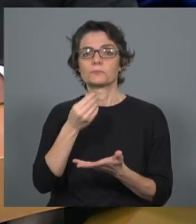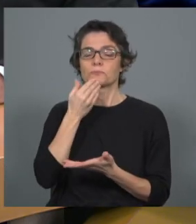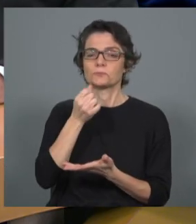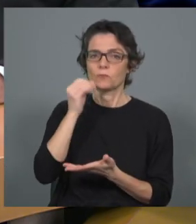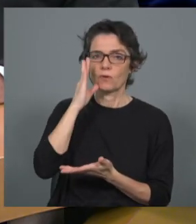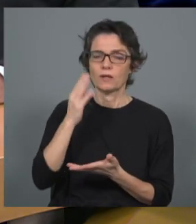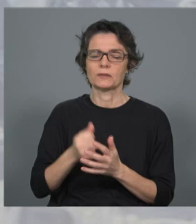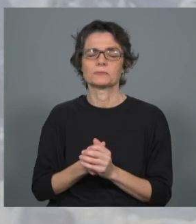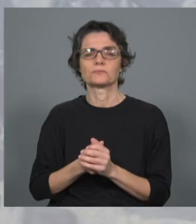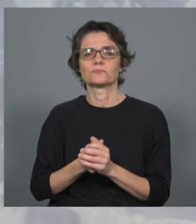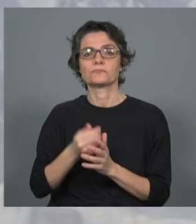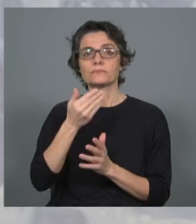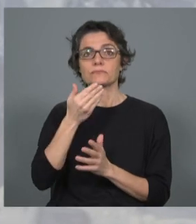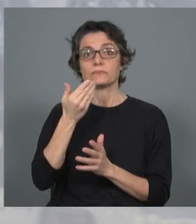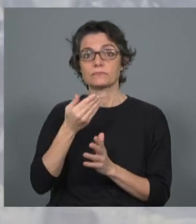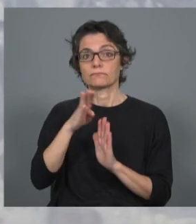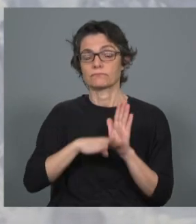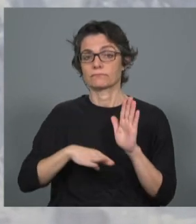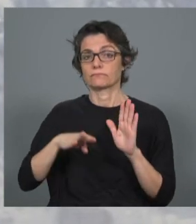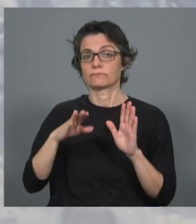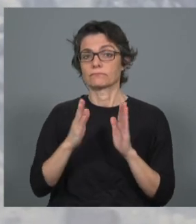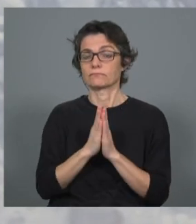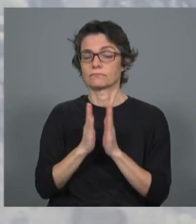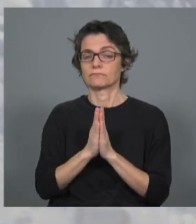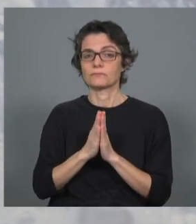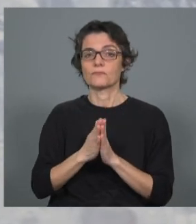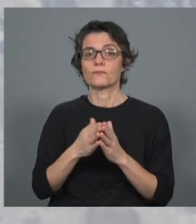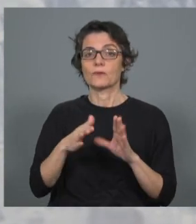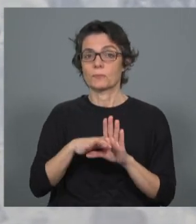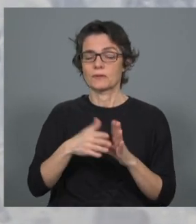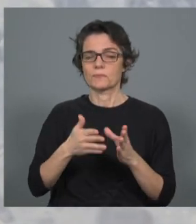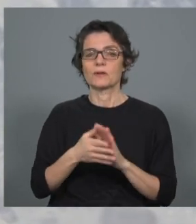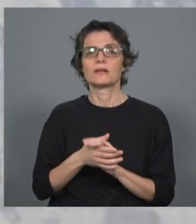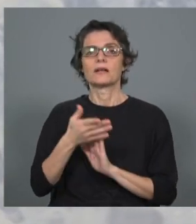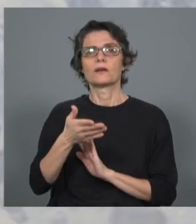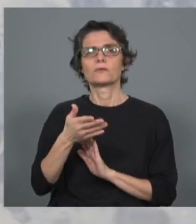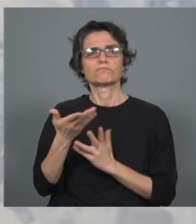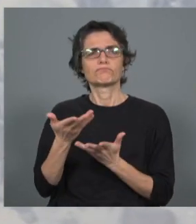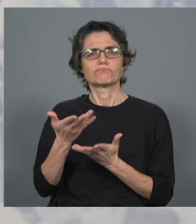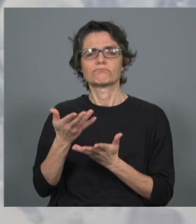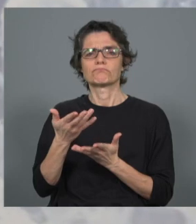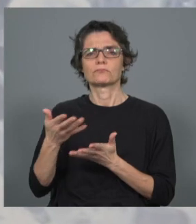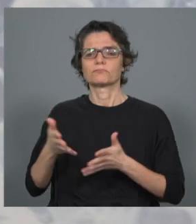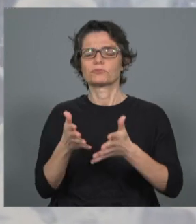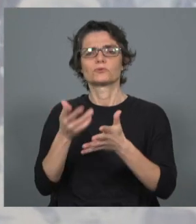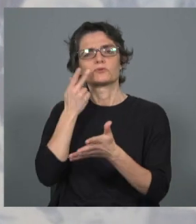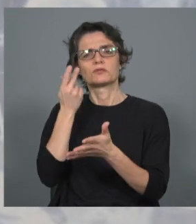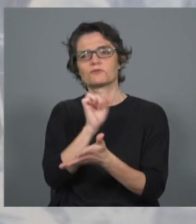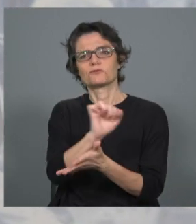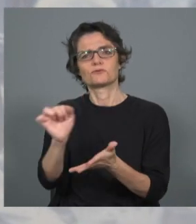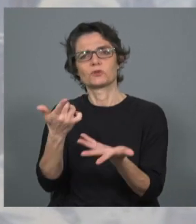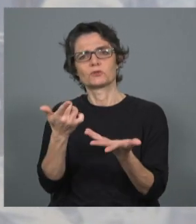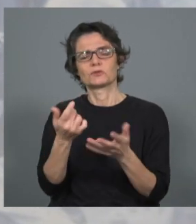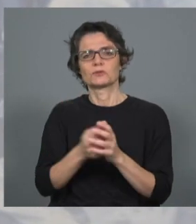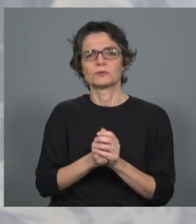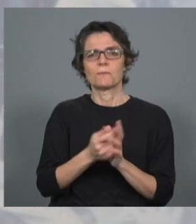estarem no programa Eclésia. Começámos precisamente por esse percurso de vida, da vossa vocação. Irmã Sofia,